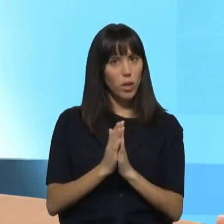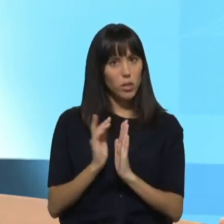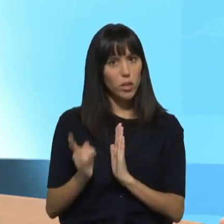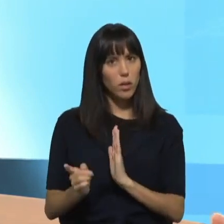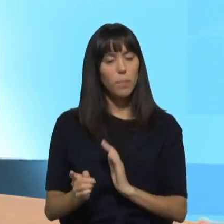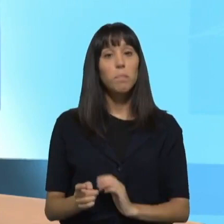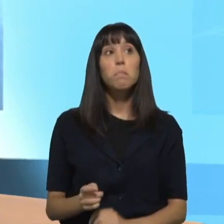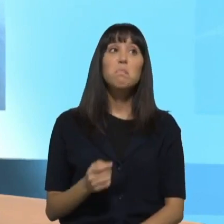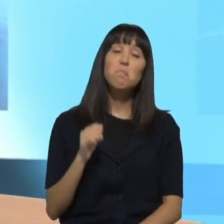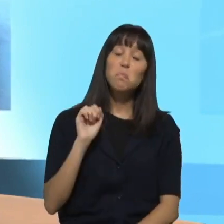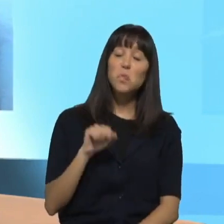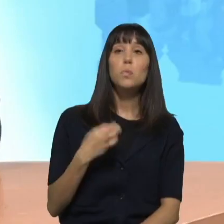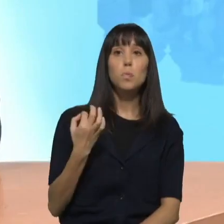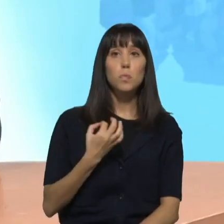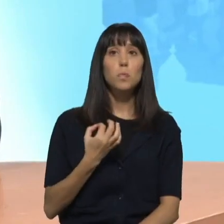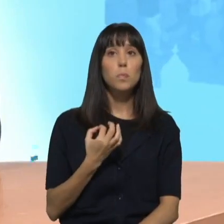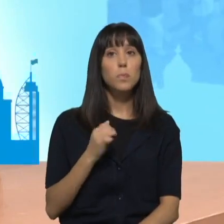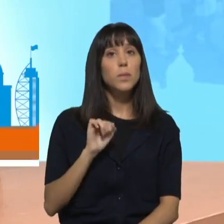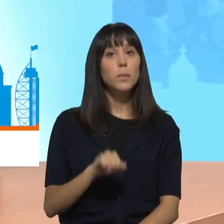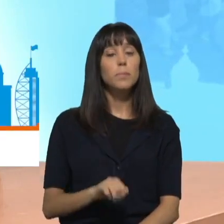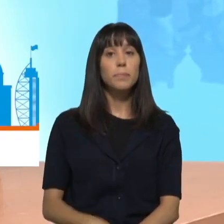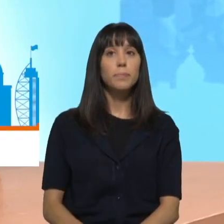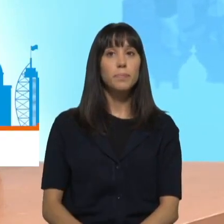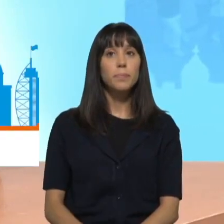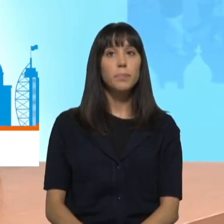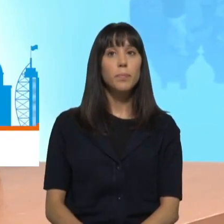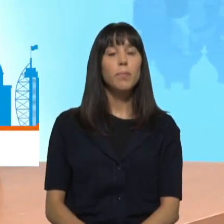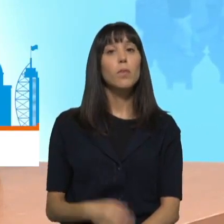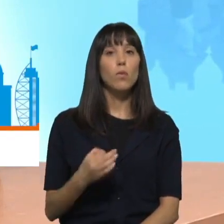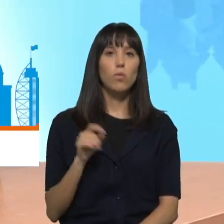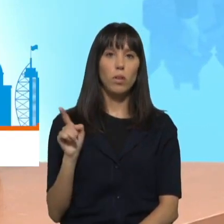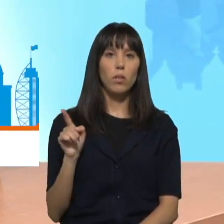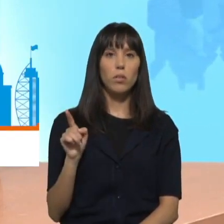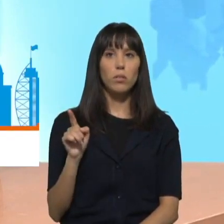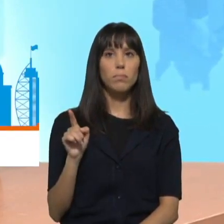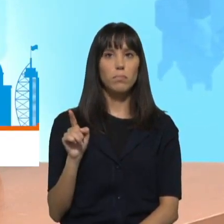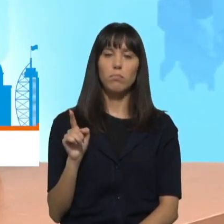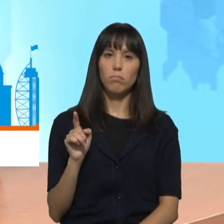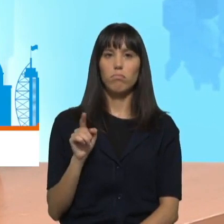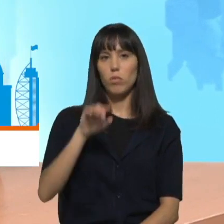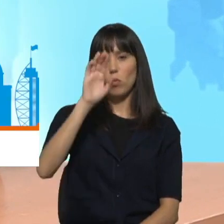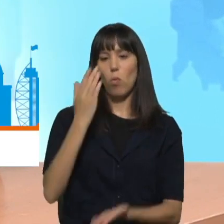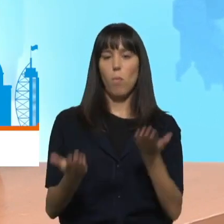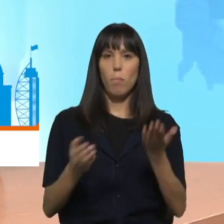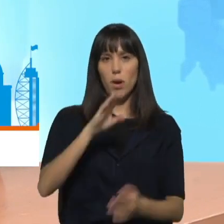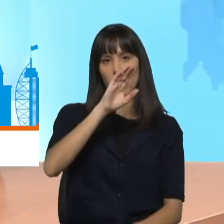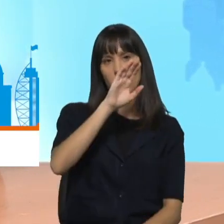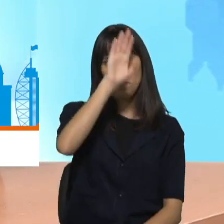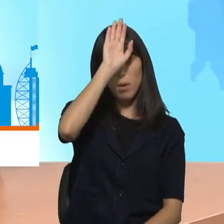Em certo sentido podemos dizer que sim, não é? Quer dizer, ele era bastante diferente do João Paulo II em termos